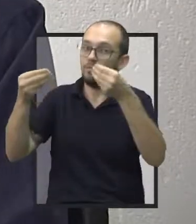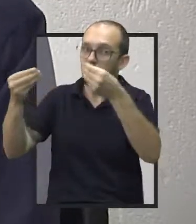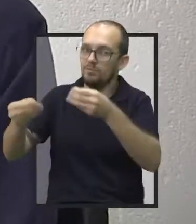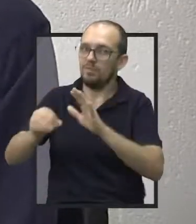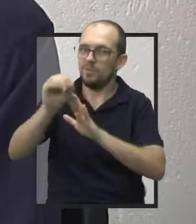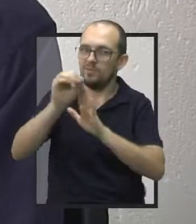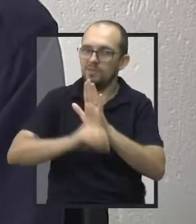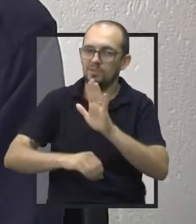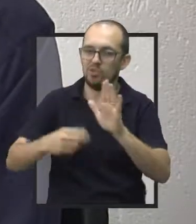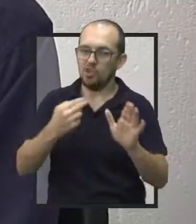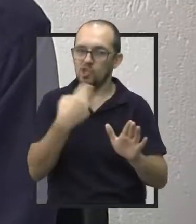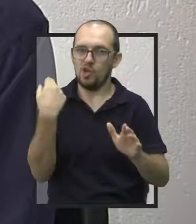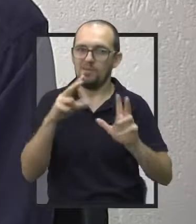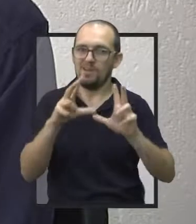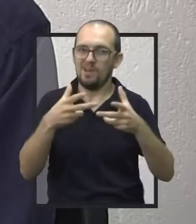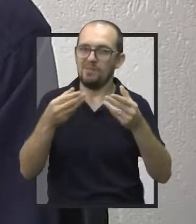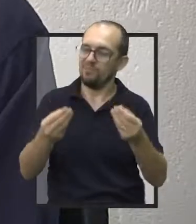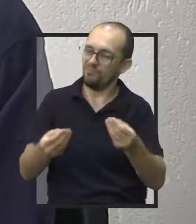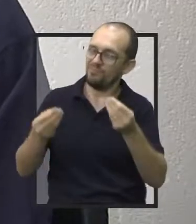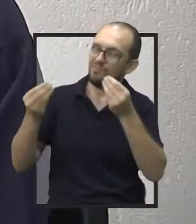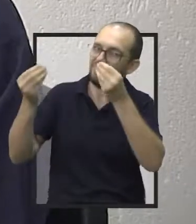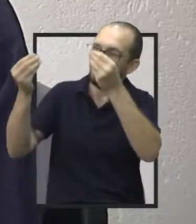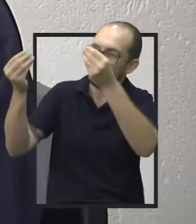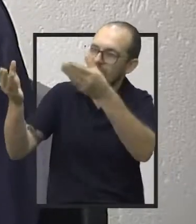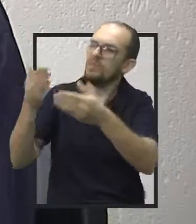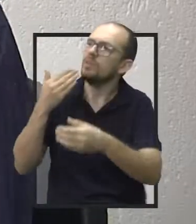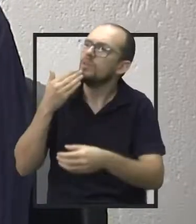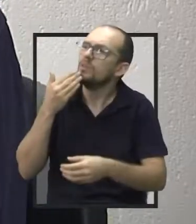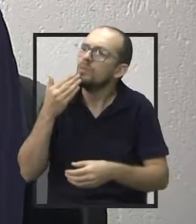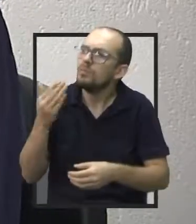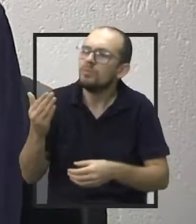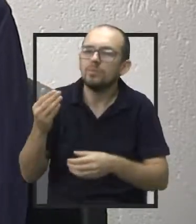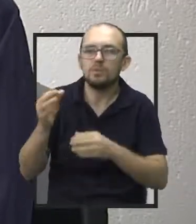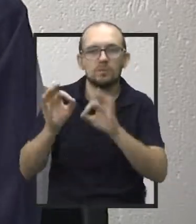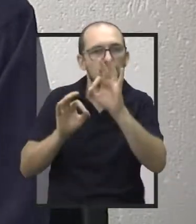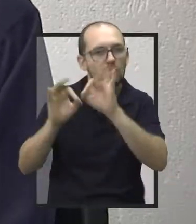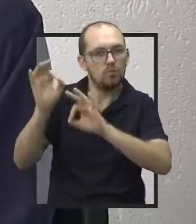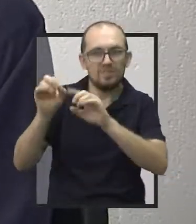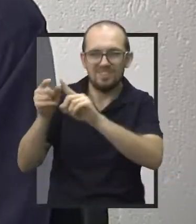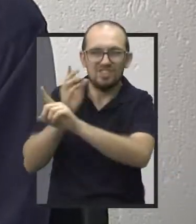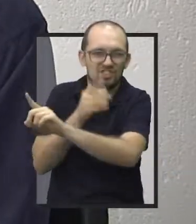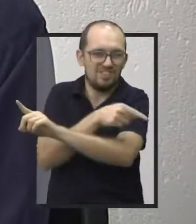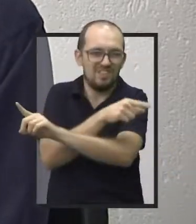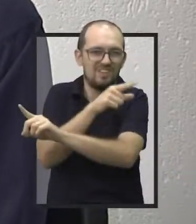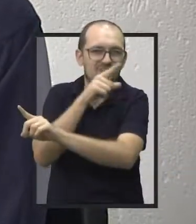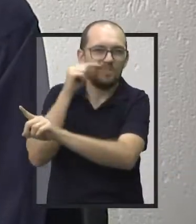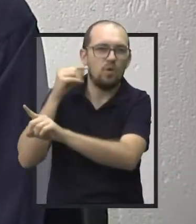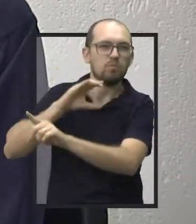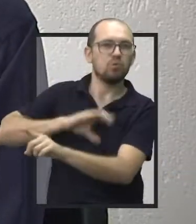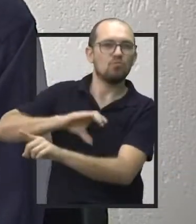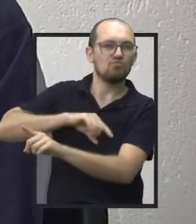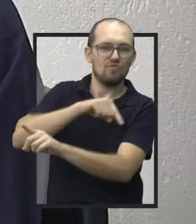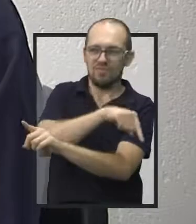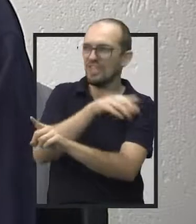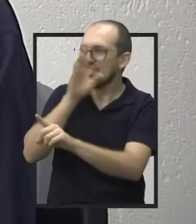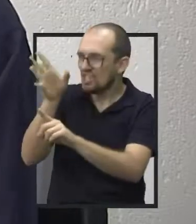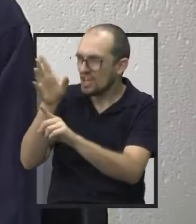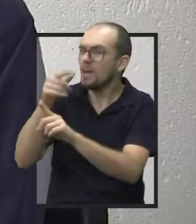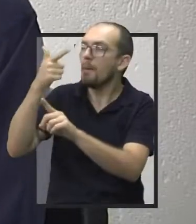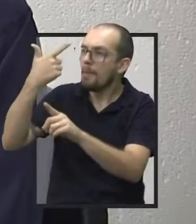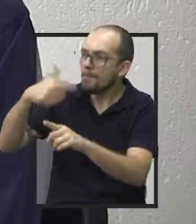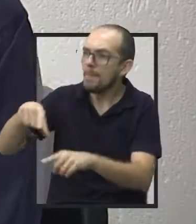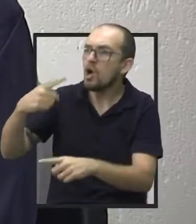entregou um pedido que fosse incluído nesse projeto do governo do estado de manutenção e recapeamento das estradas